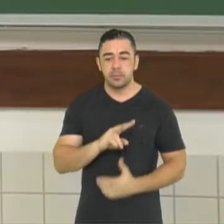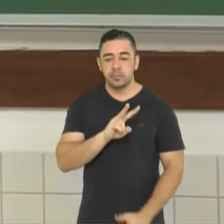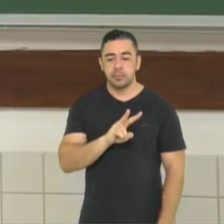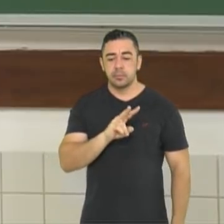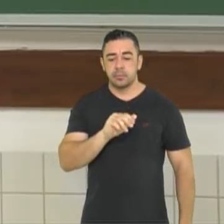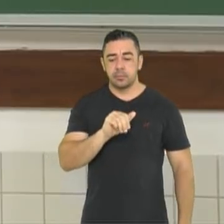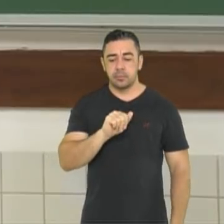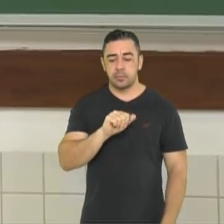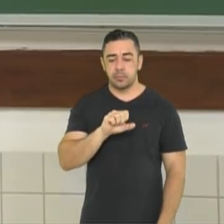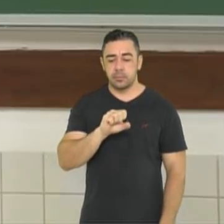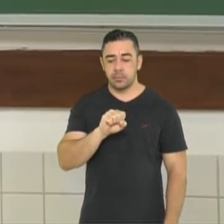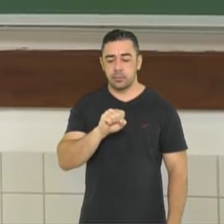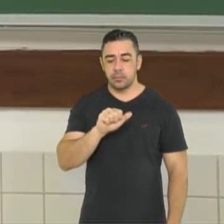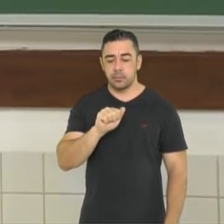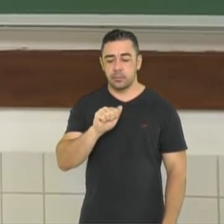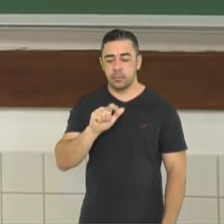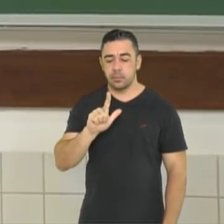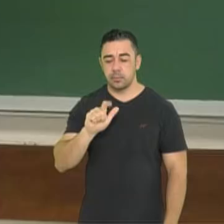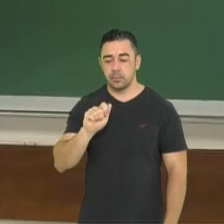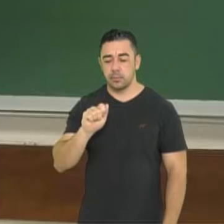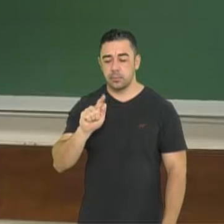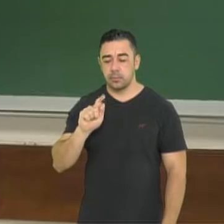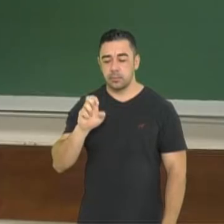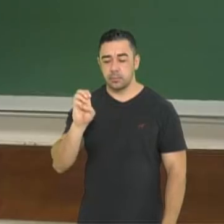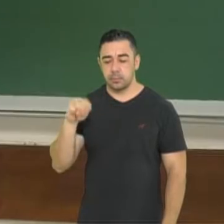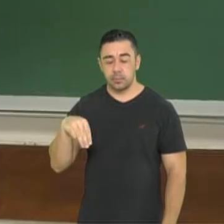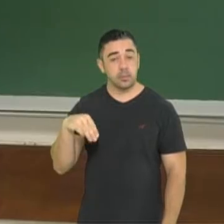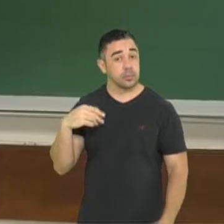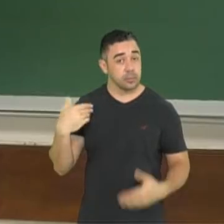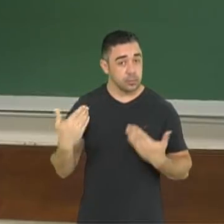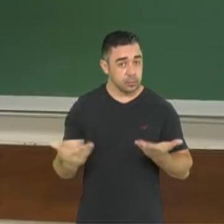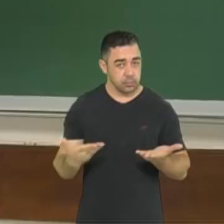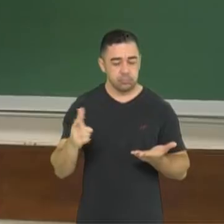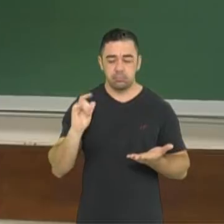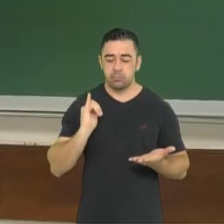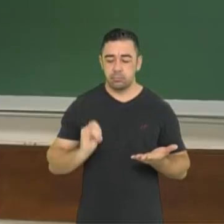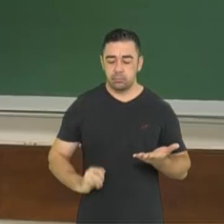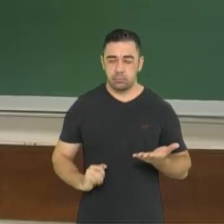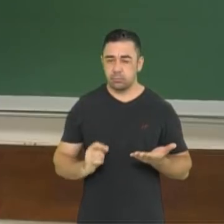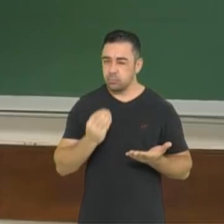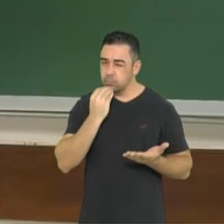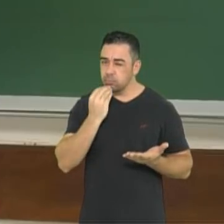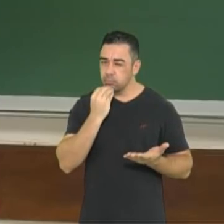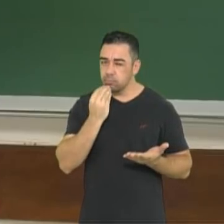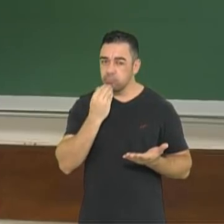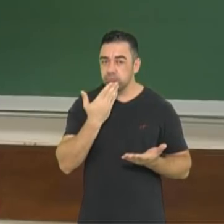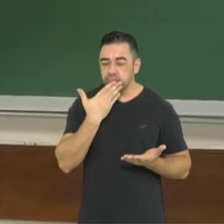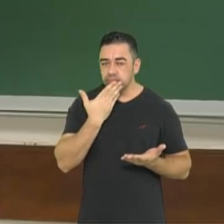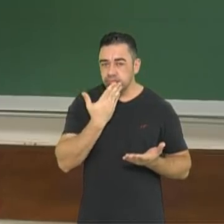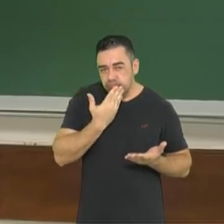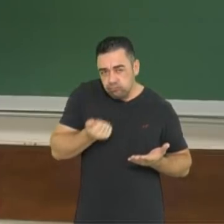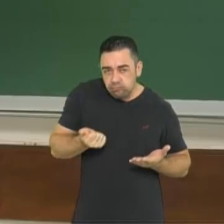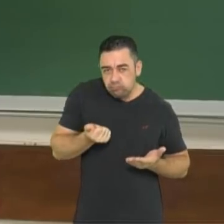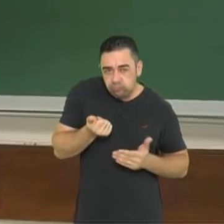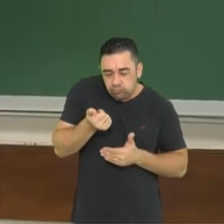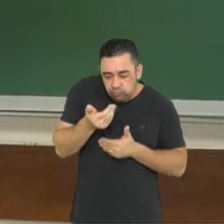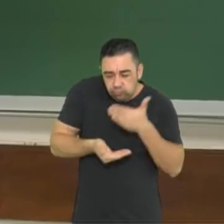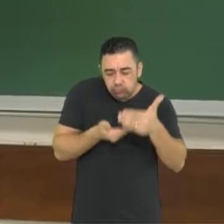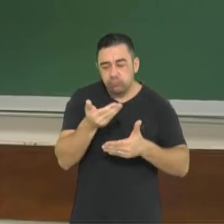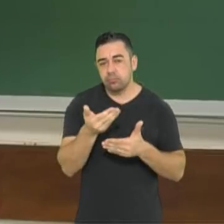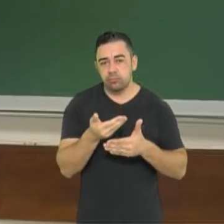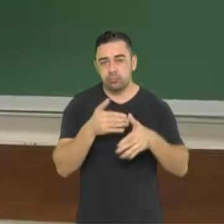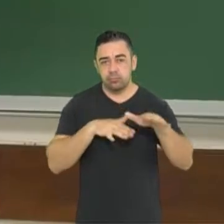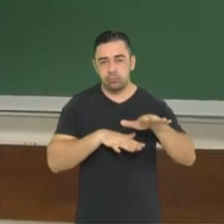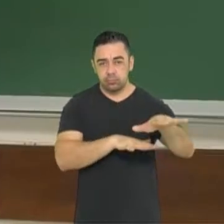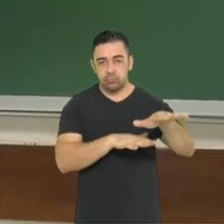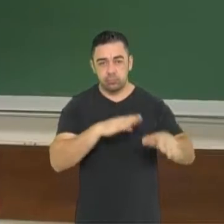vassalagem. O que é isso? Carlos Magno, para tentar dar um certo upgrade, uma animada, uma motivação no seu